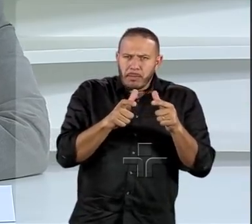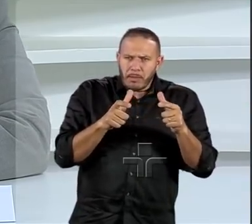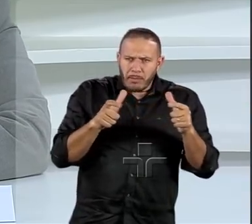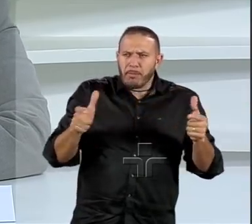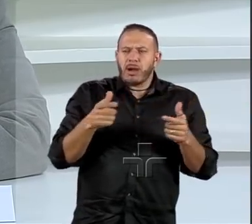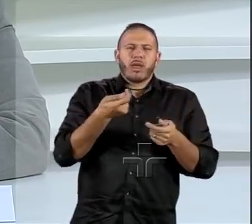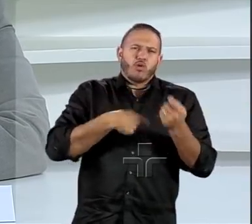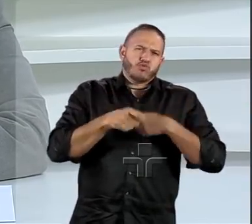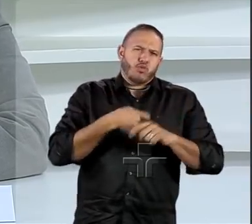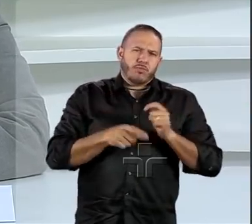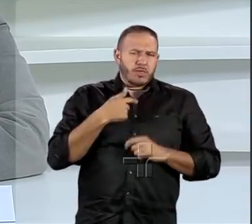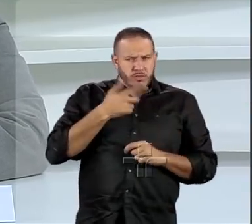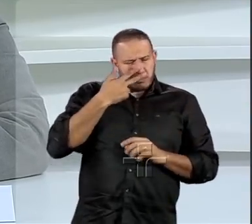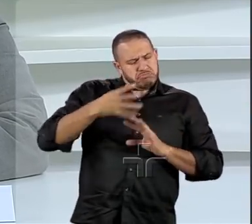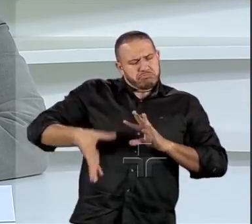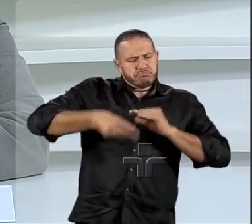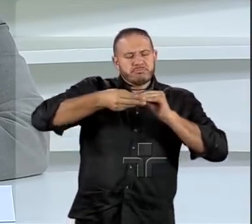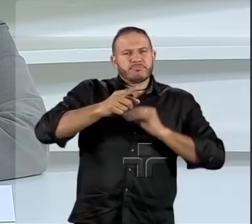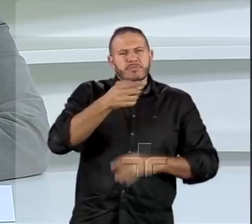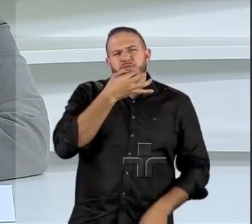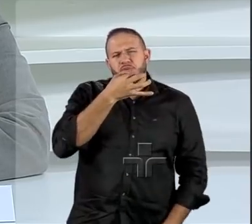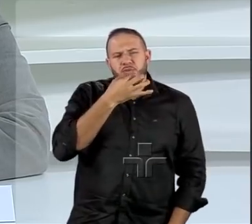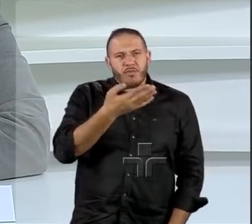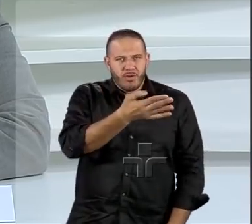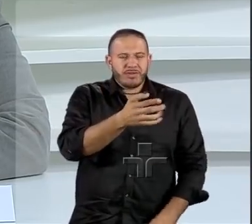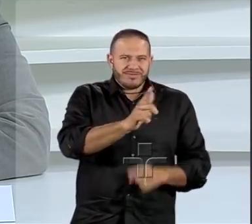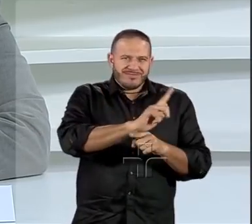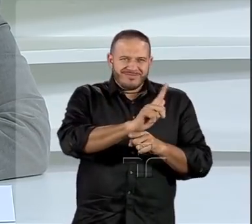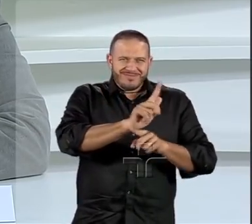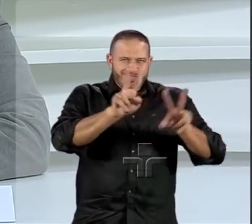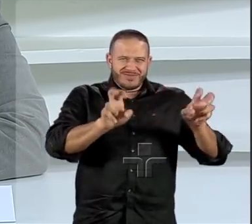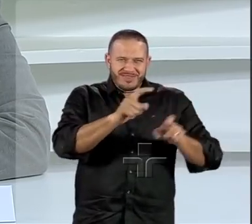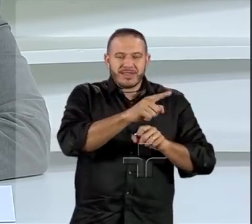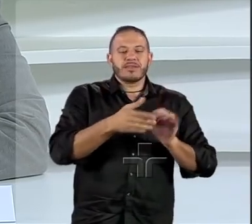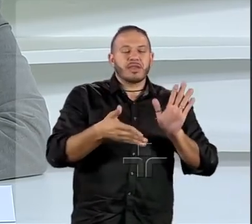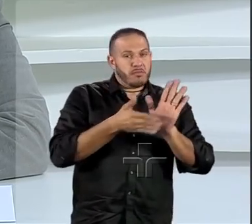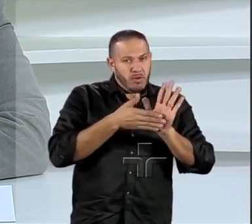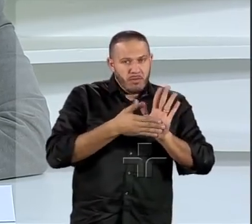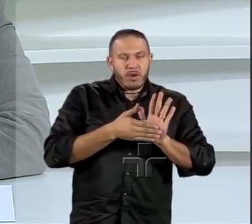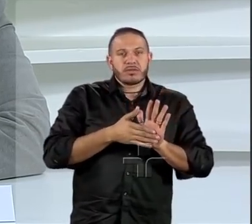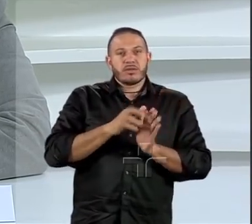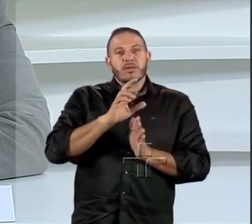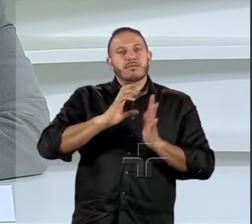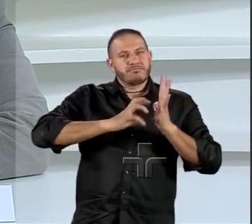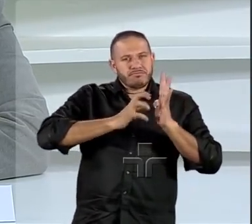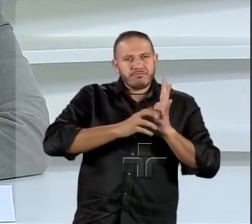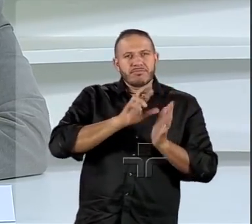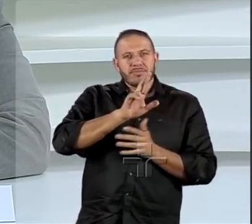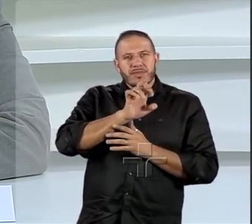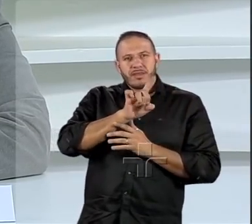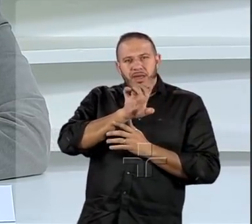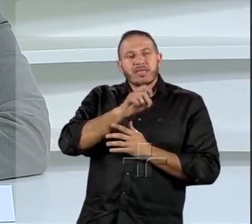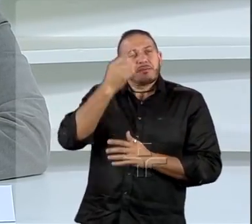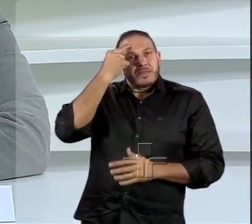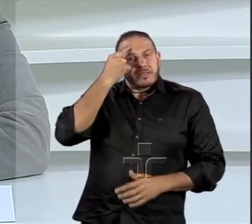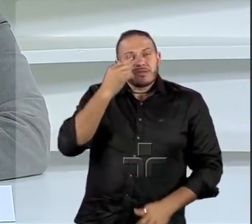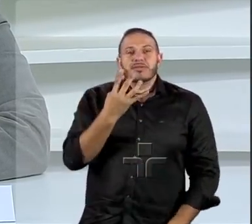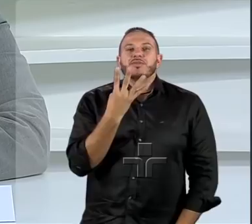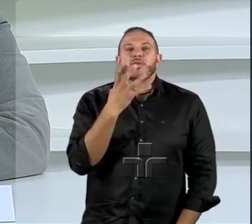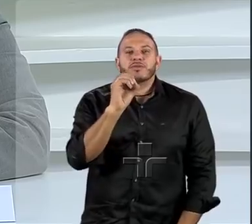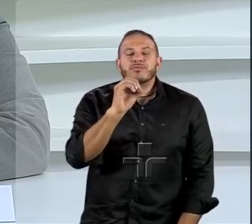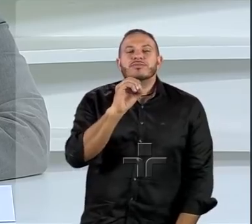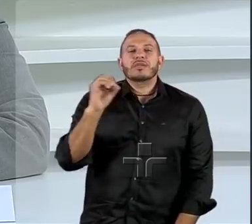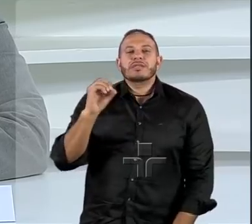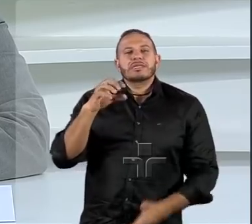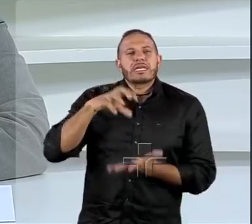para fechar, concordo plenamente com a questão do gestor. Uma das propostas da rede, pensando nas 400 regiões, é que a gente